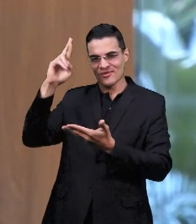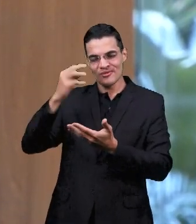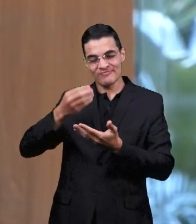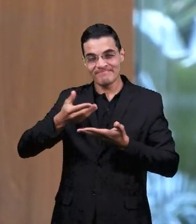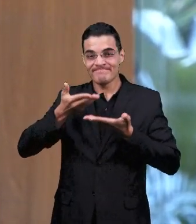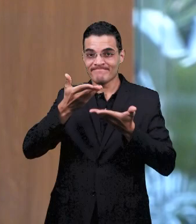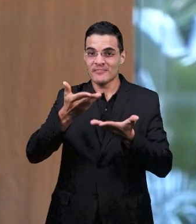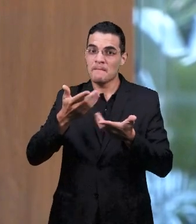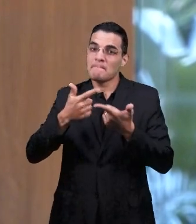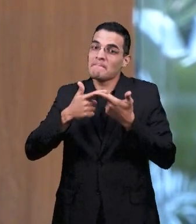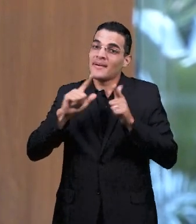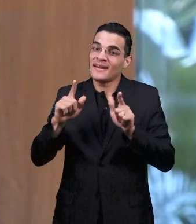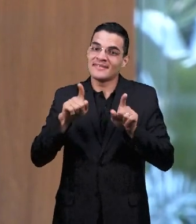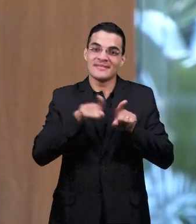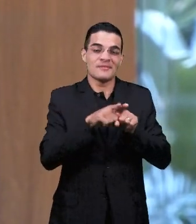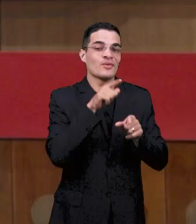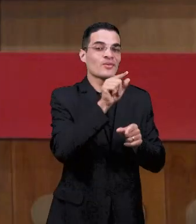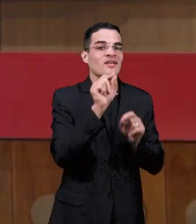ouvido.